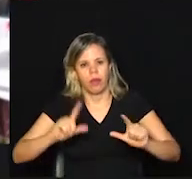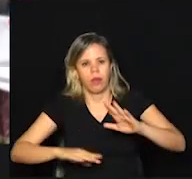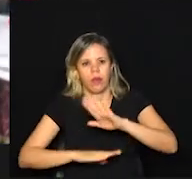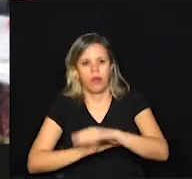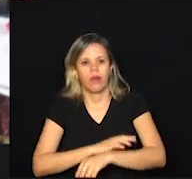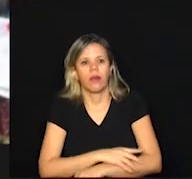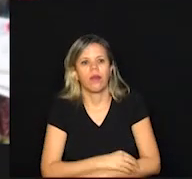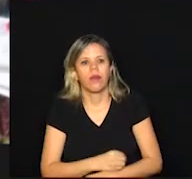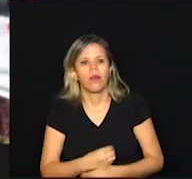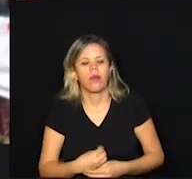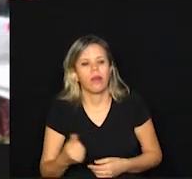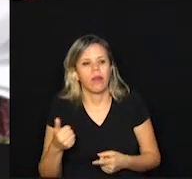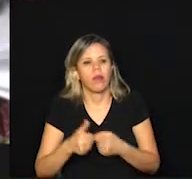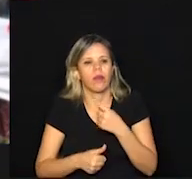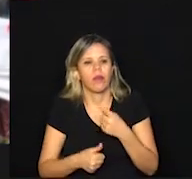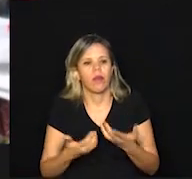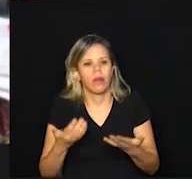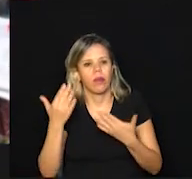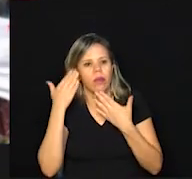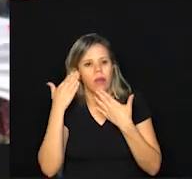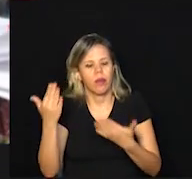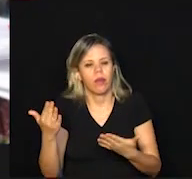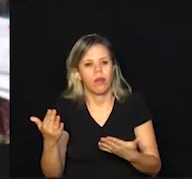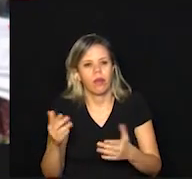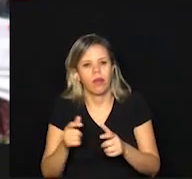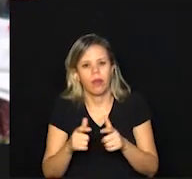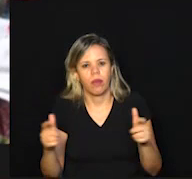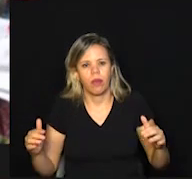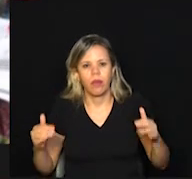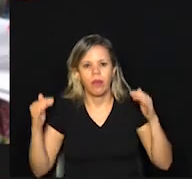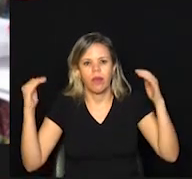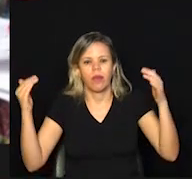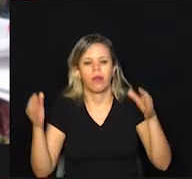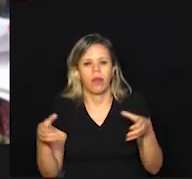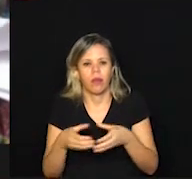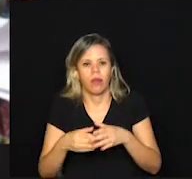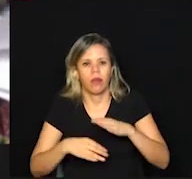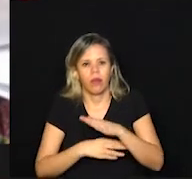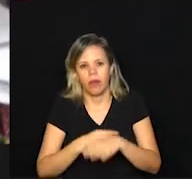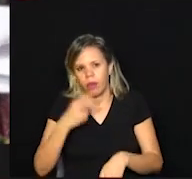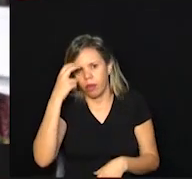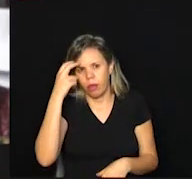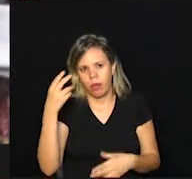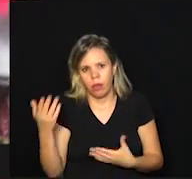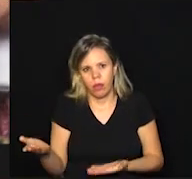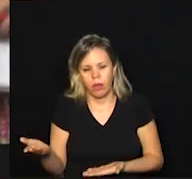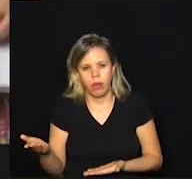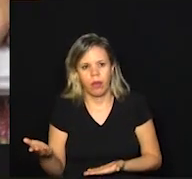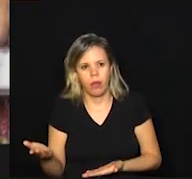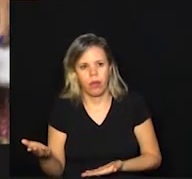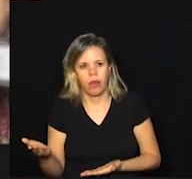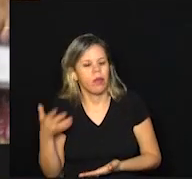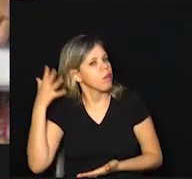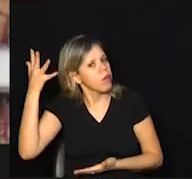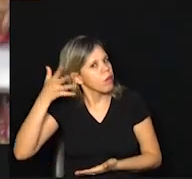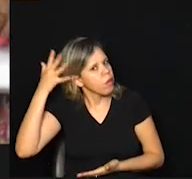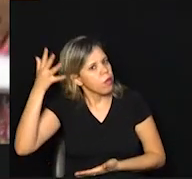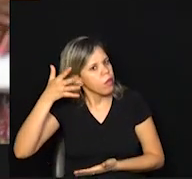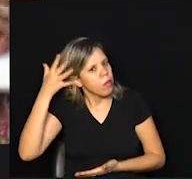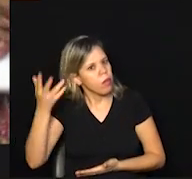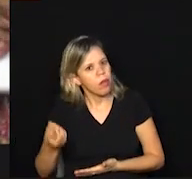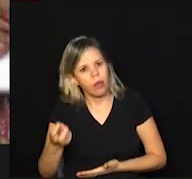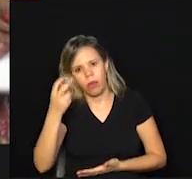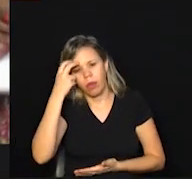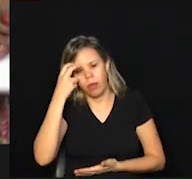Câmera primeiramente eu quero agradecer enormemente a essa condição de Cultura ao fórum de Cultura